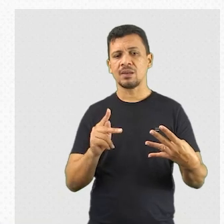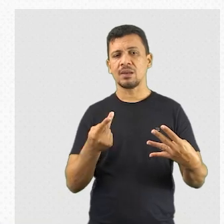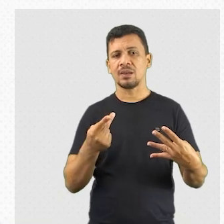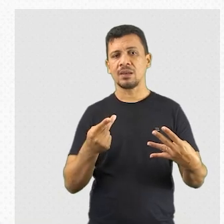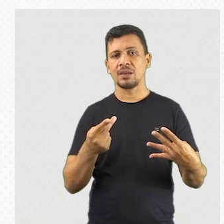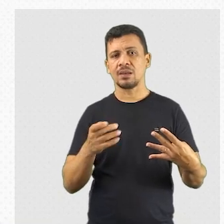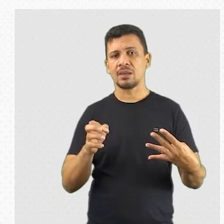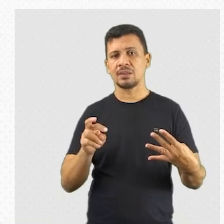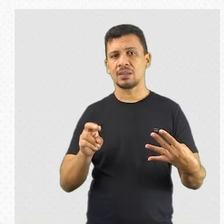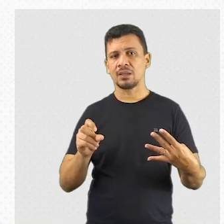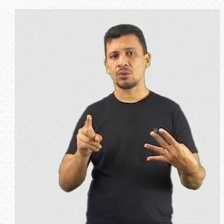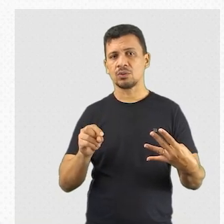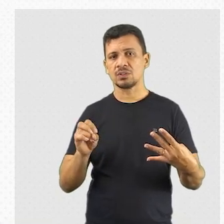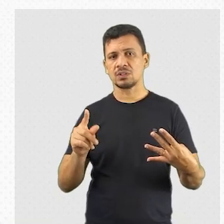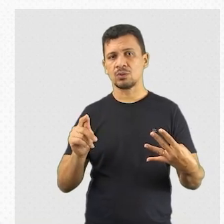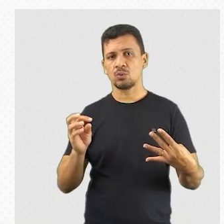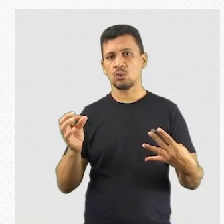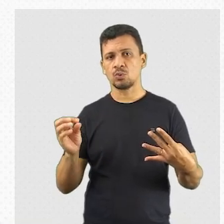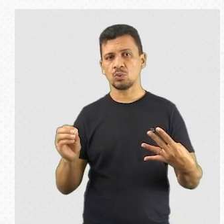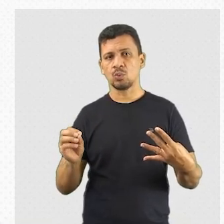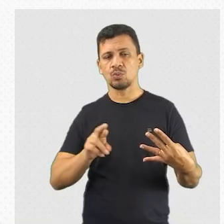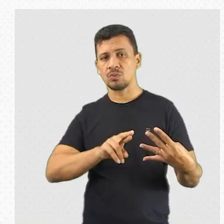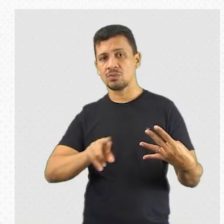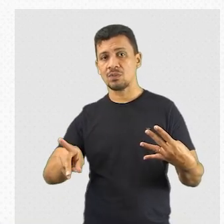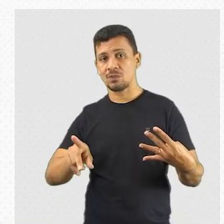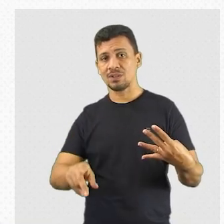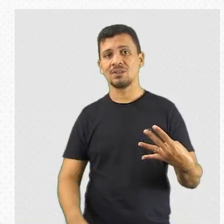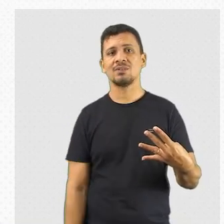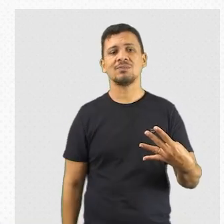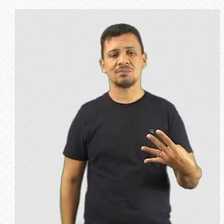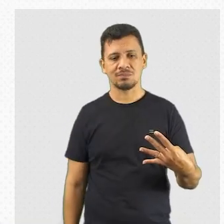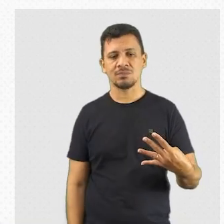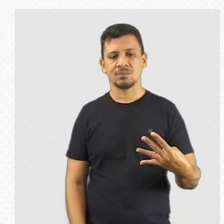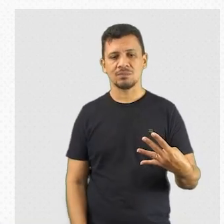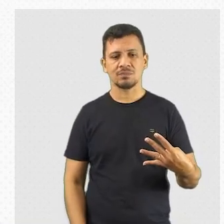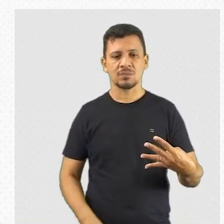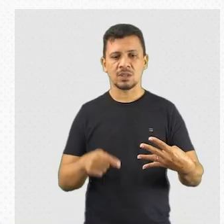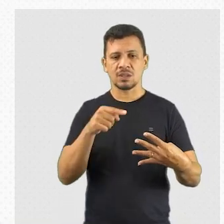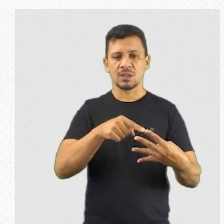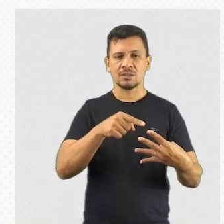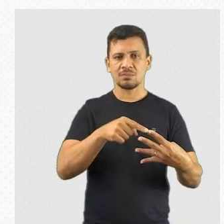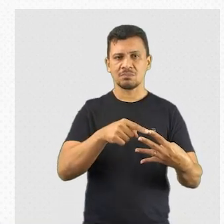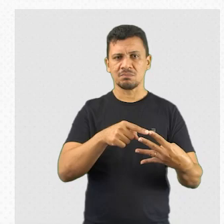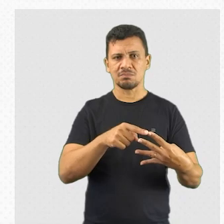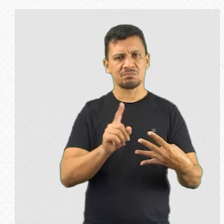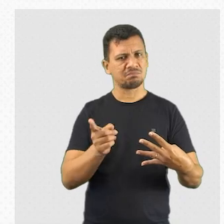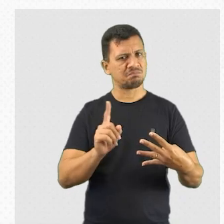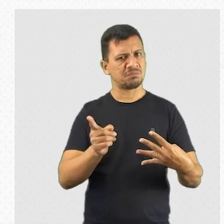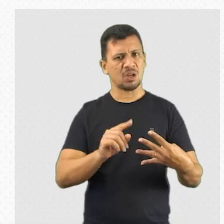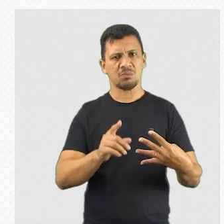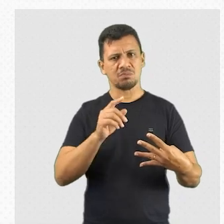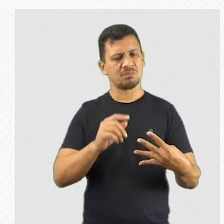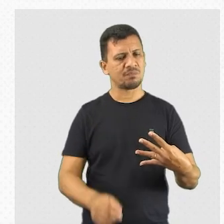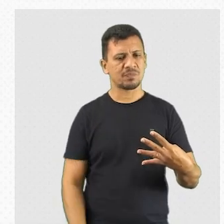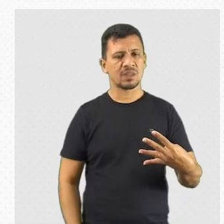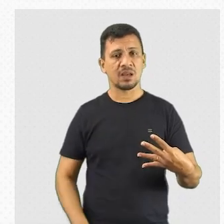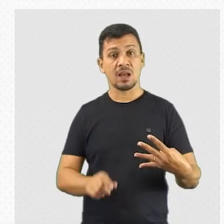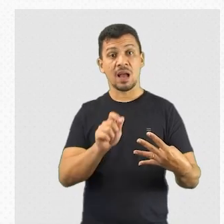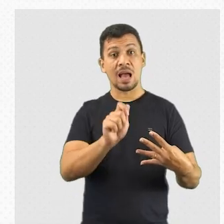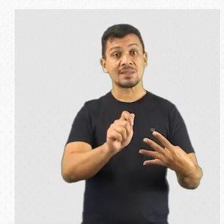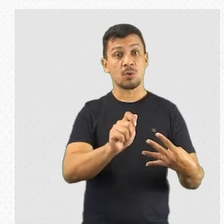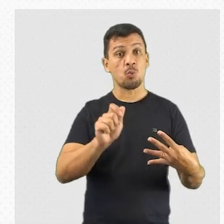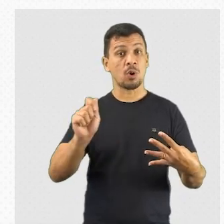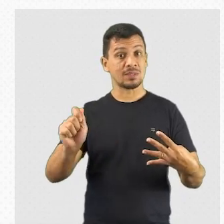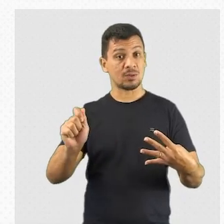Hétero de diferente, homozigose, homo de igual. Então, é homozigoto dominante? Não, né? Homozigoto dominante é azão,